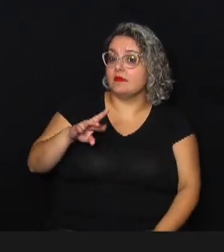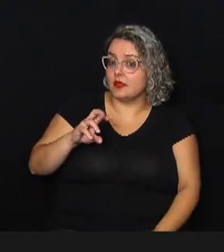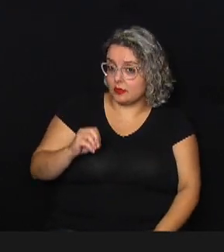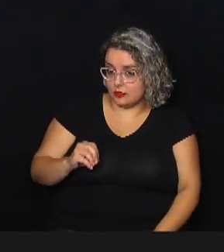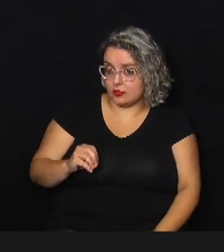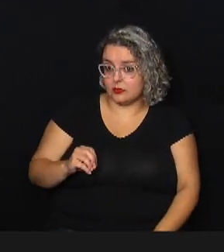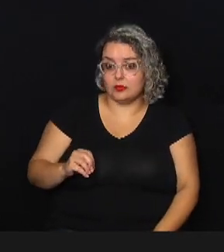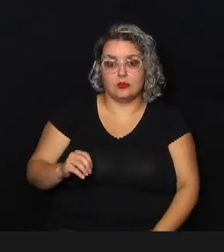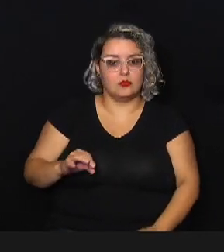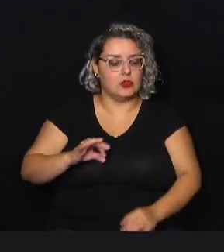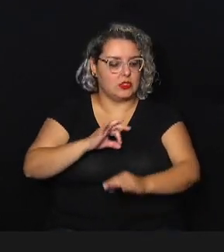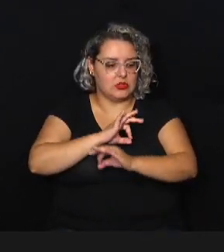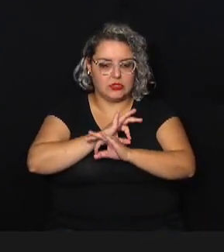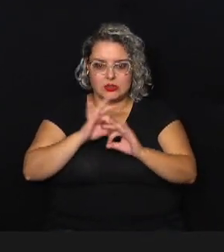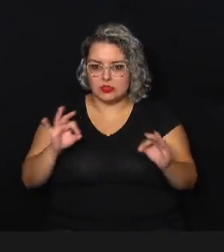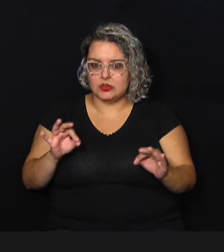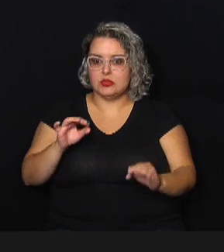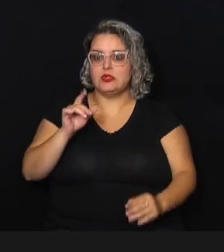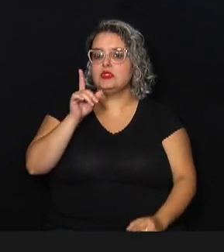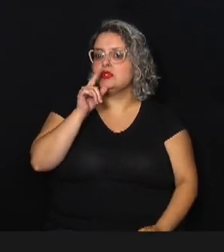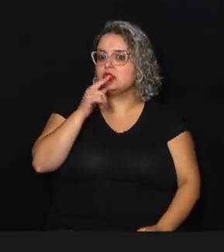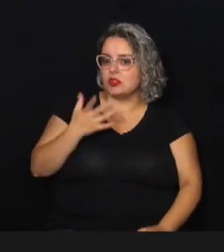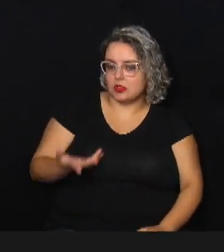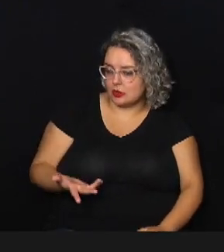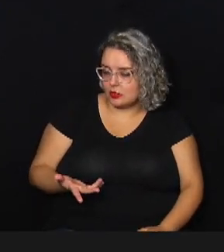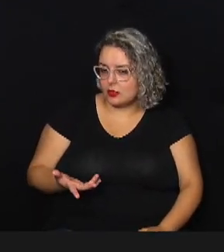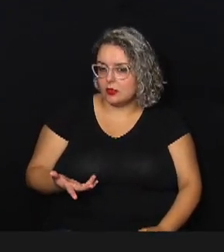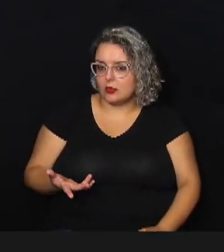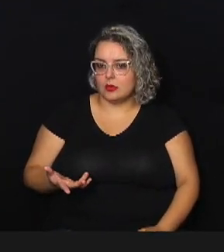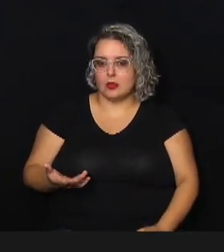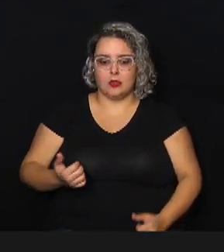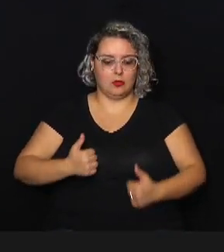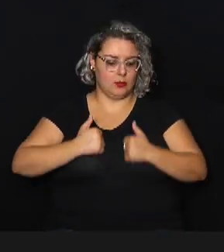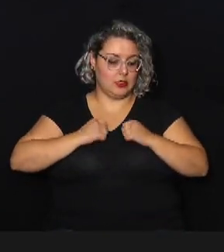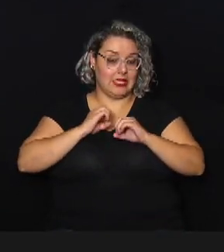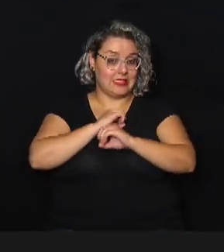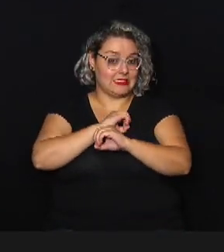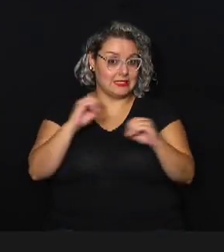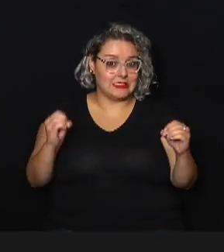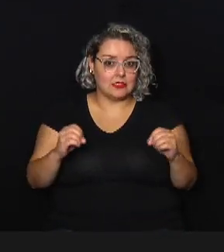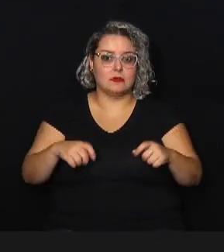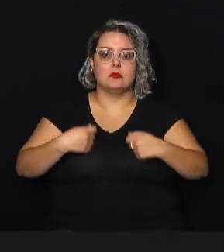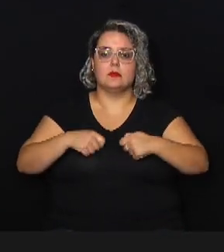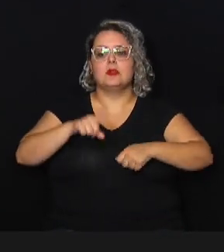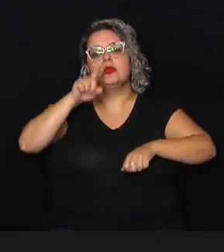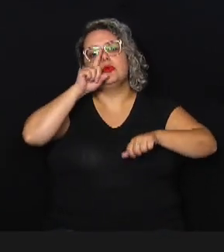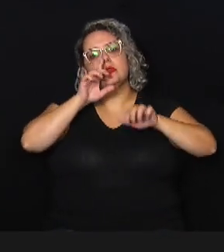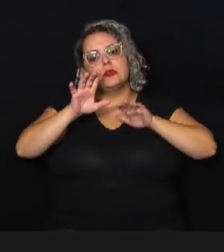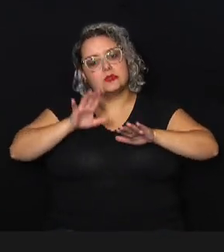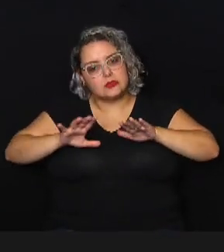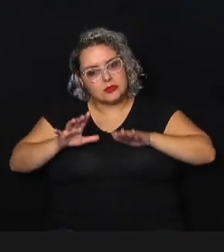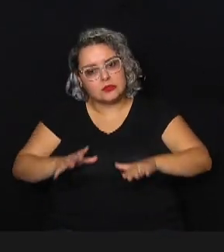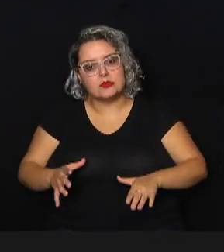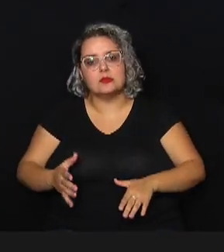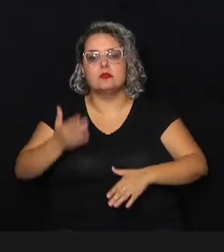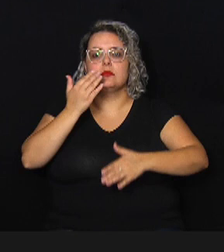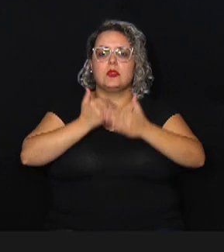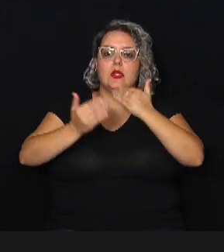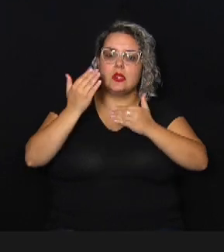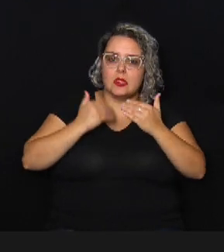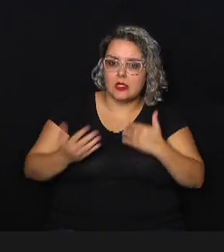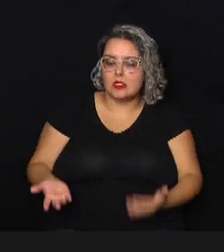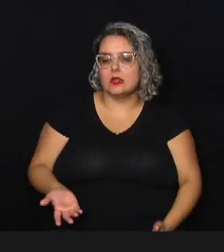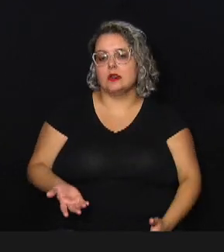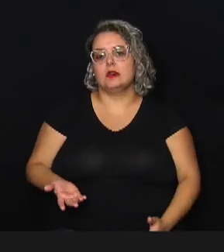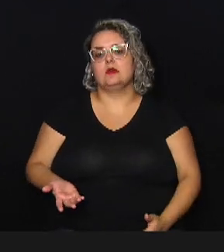importantíssima. Filtragem de água, a imunidade do paciente está zero, hein? Então precisa ter todo esse cuidado, paramentação dos funcionários,